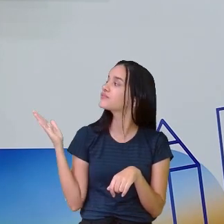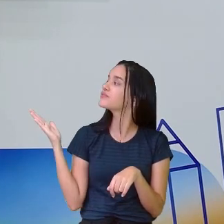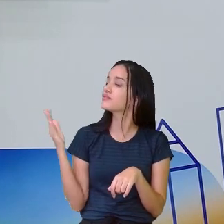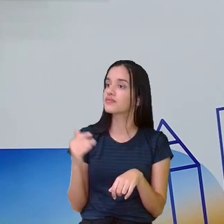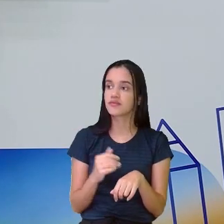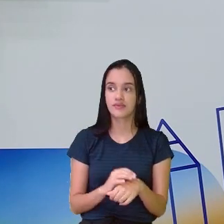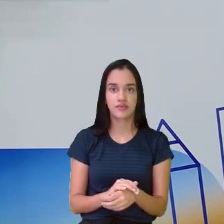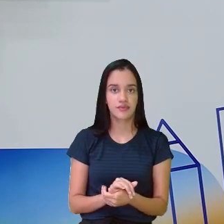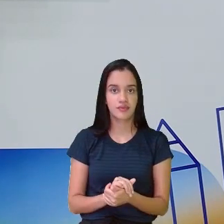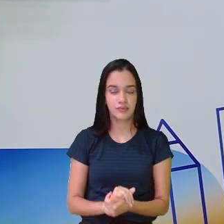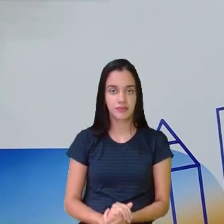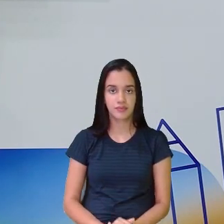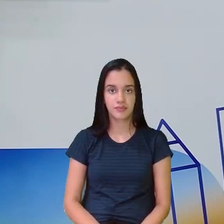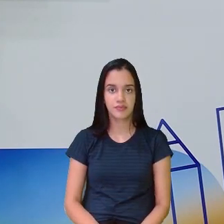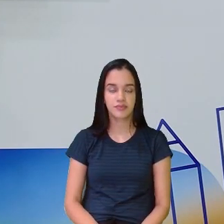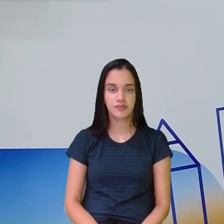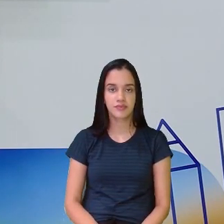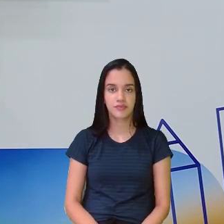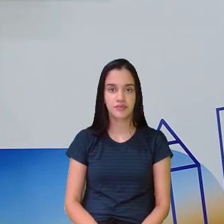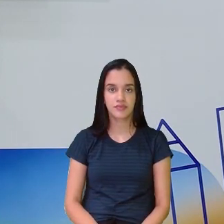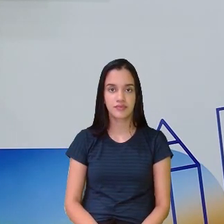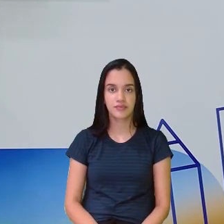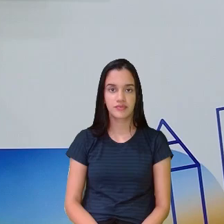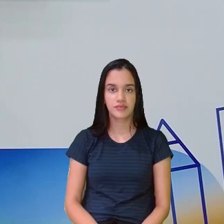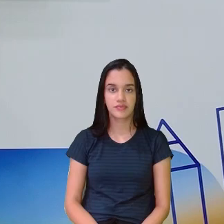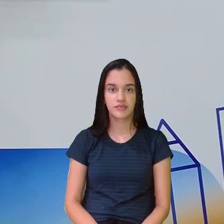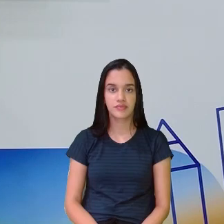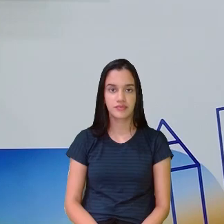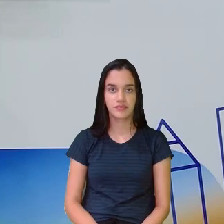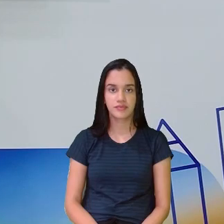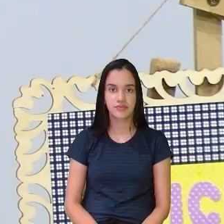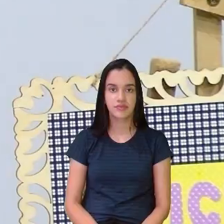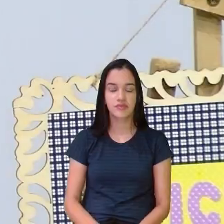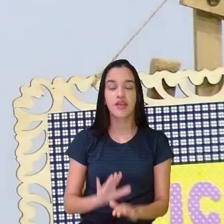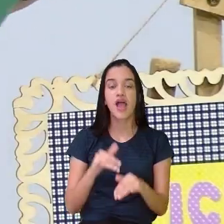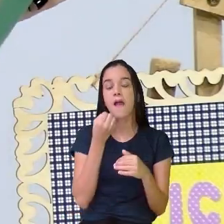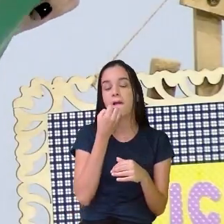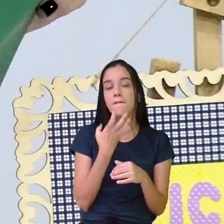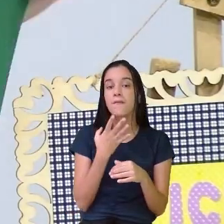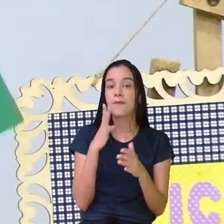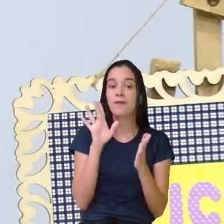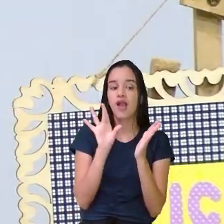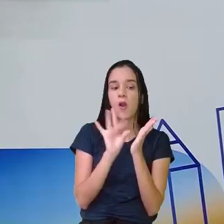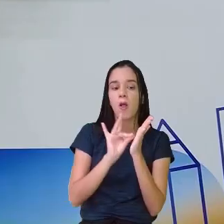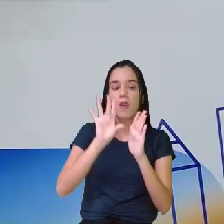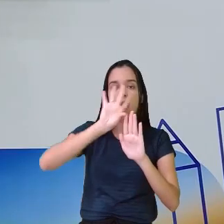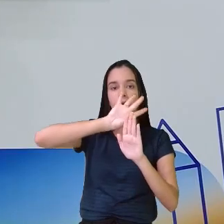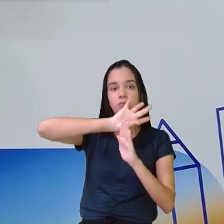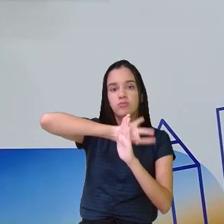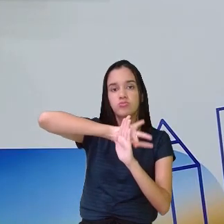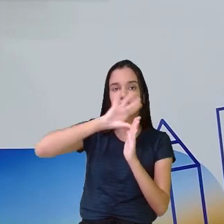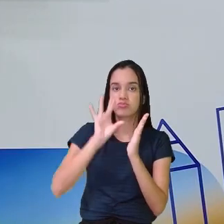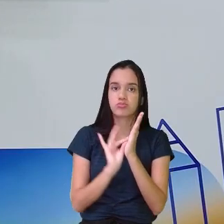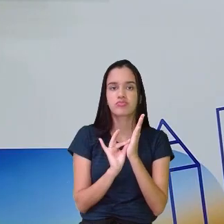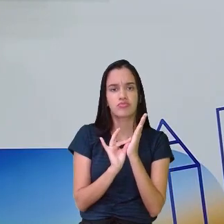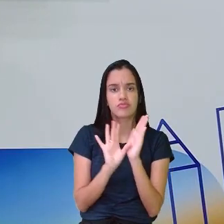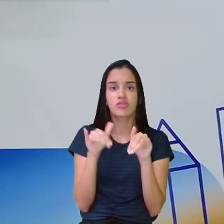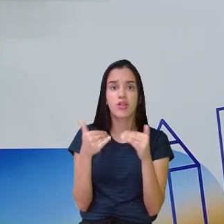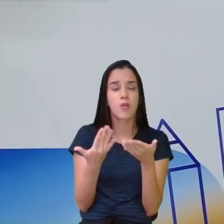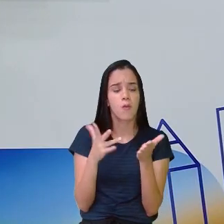É bom que esse aqui é dupla face. Qualquer lado que a gente colocar, vai ficar na cor que a gente quer usar. A gente